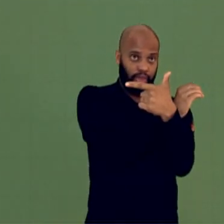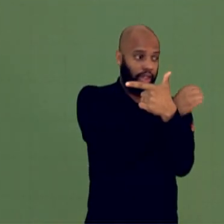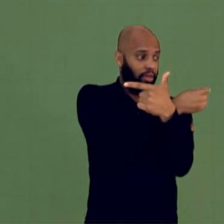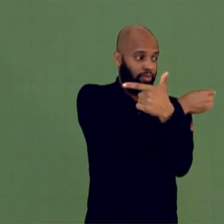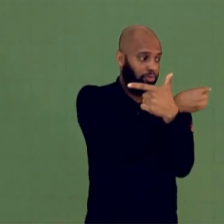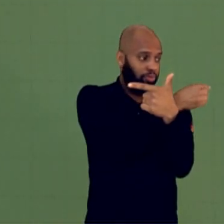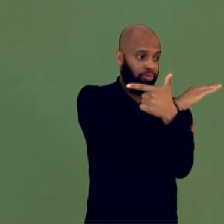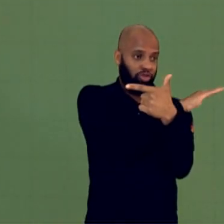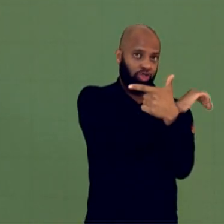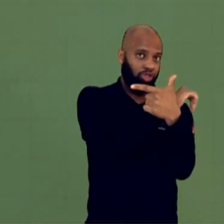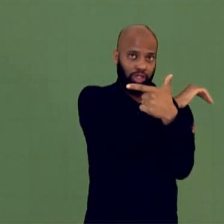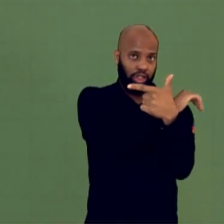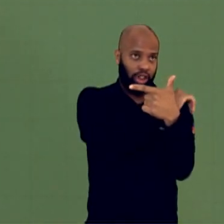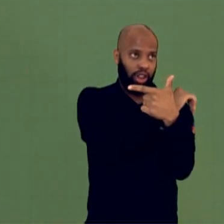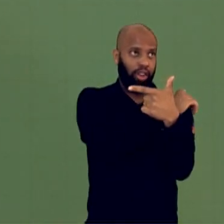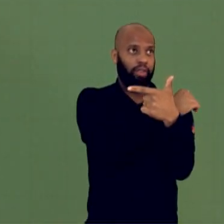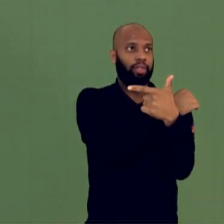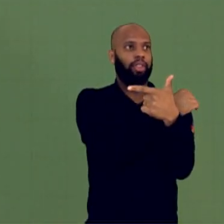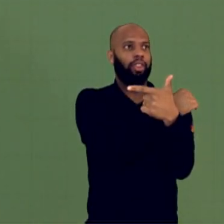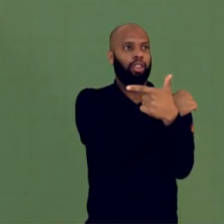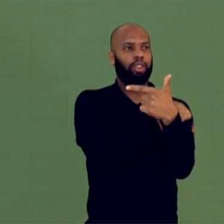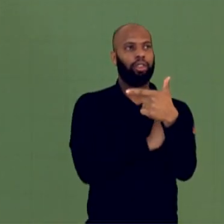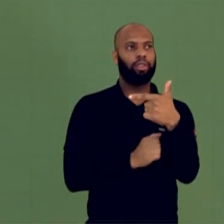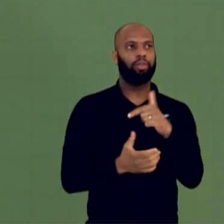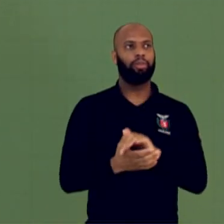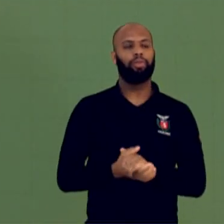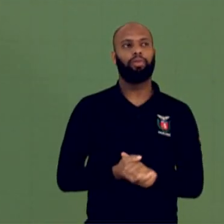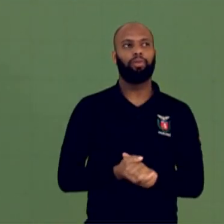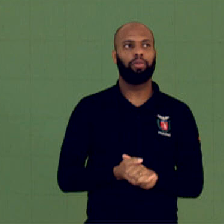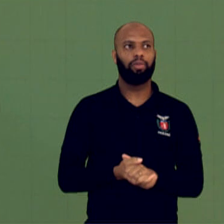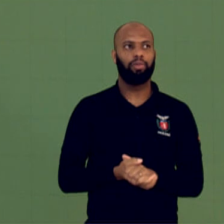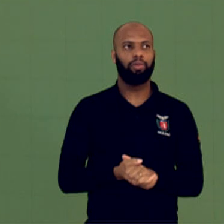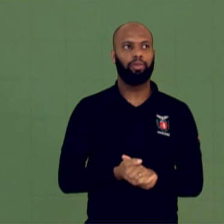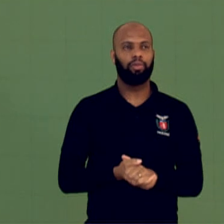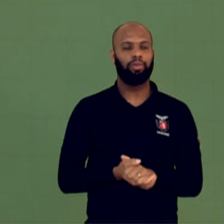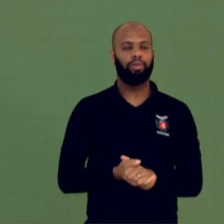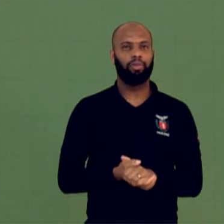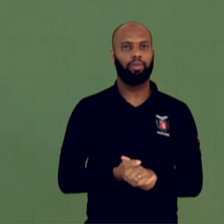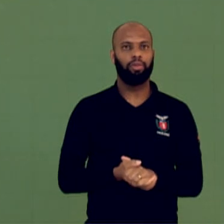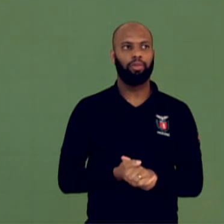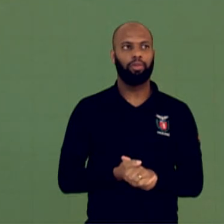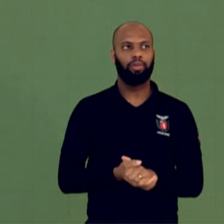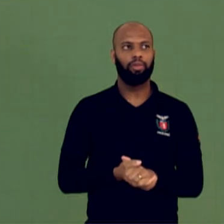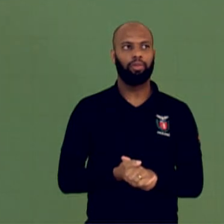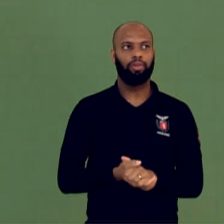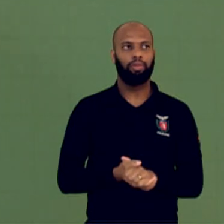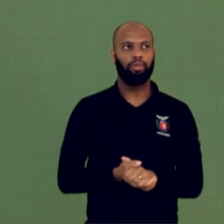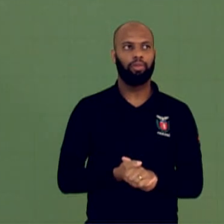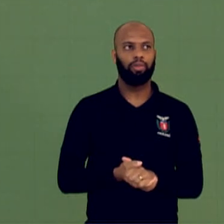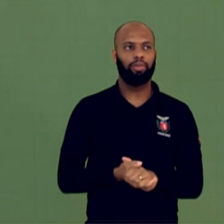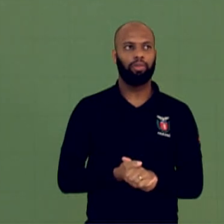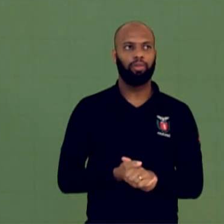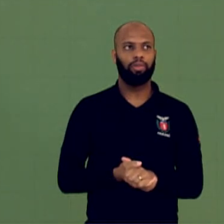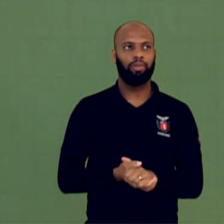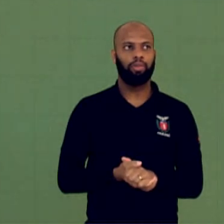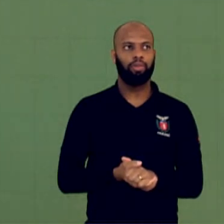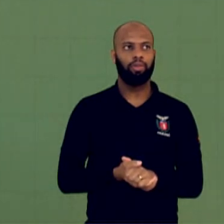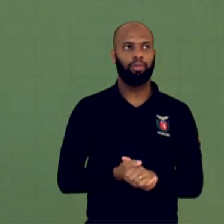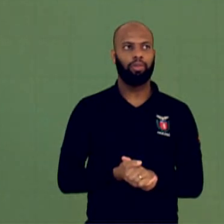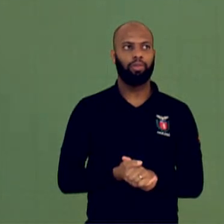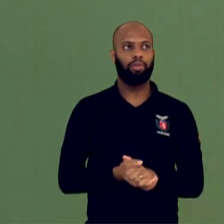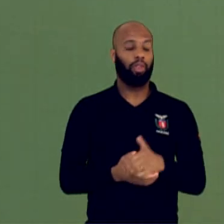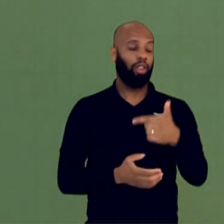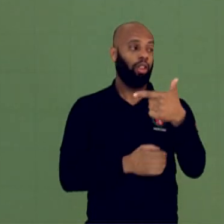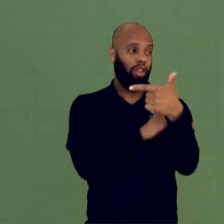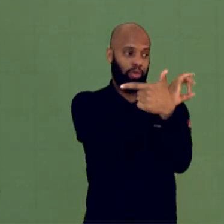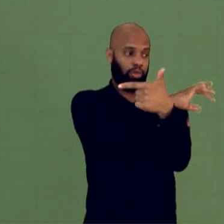vai sobrar aqui? 3. Aqui 12 menos 6, 6. E aqui 2,